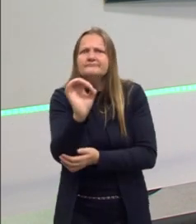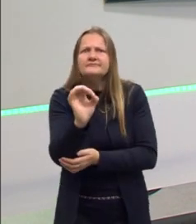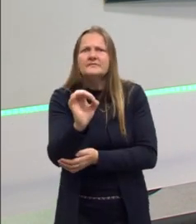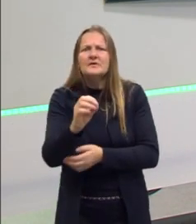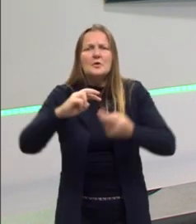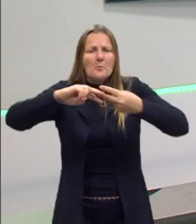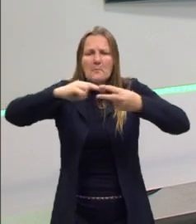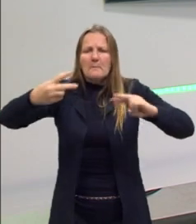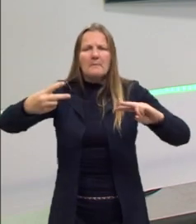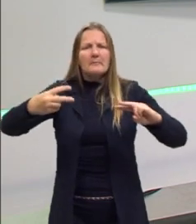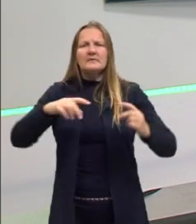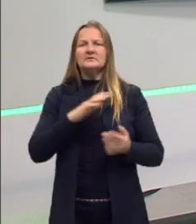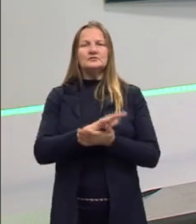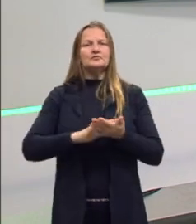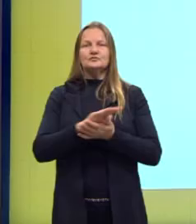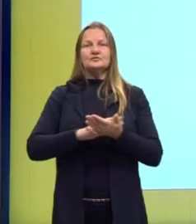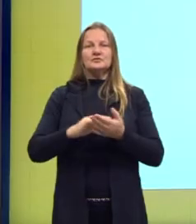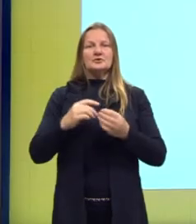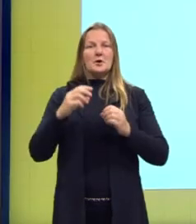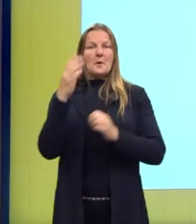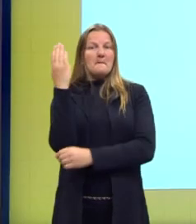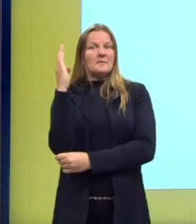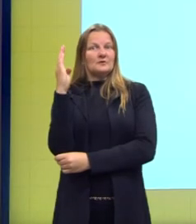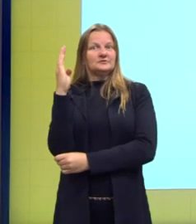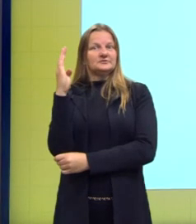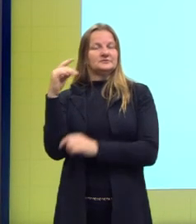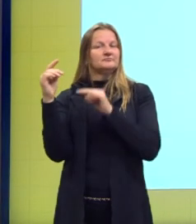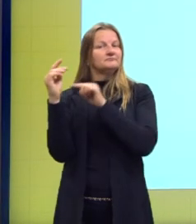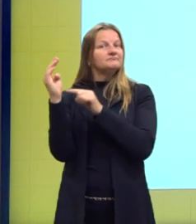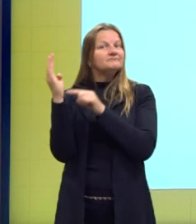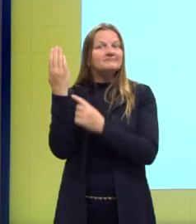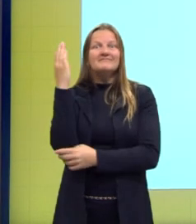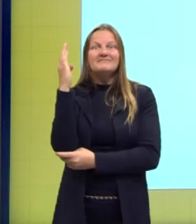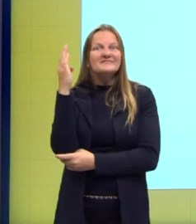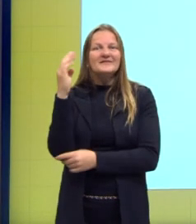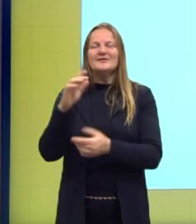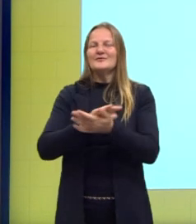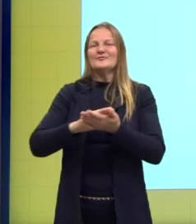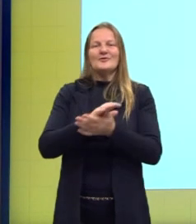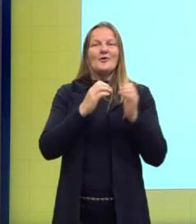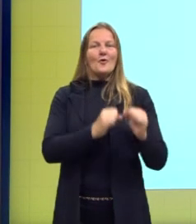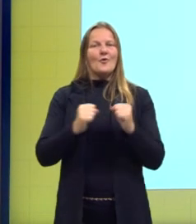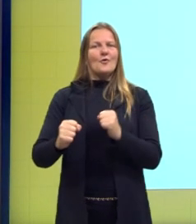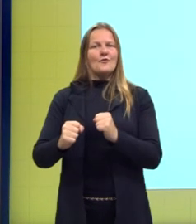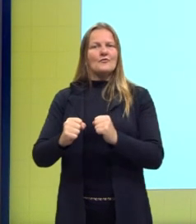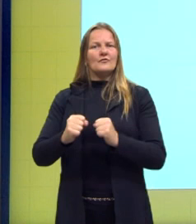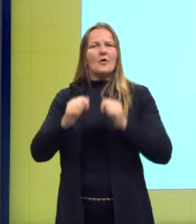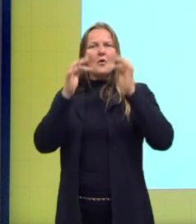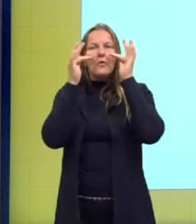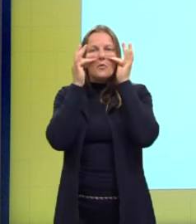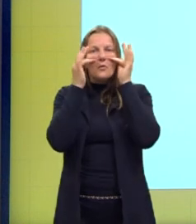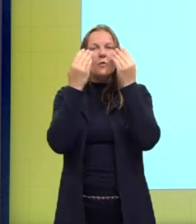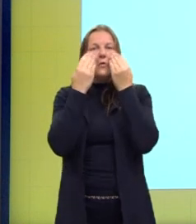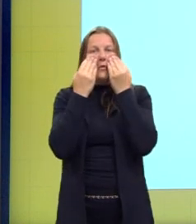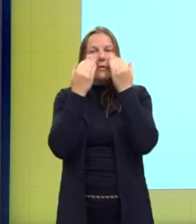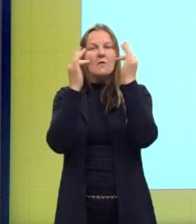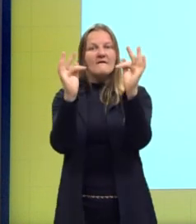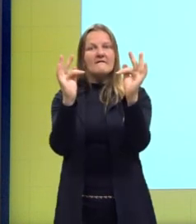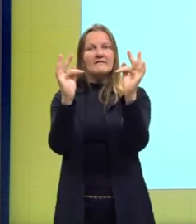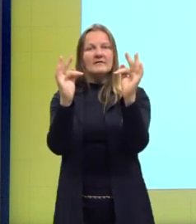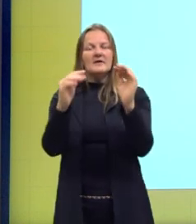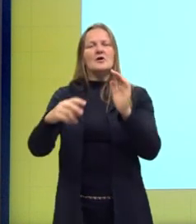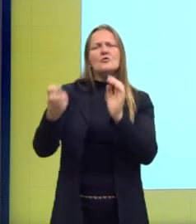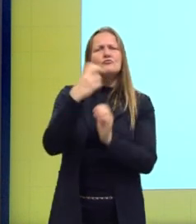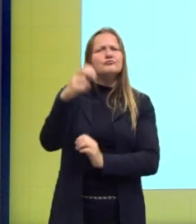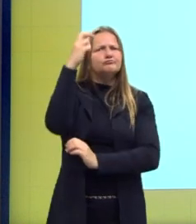comissão biomolecular né não vem da biologia Mas é uma poderosa construção fenotípica e cultural